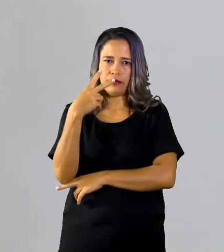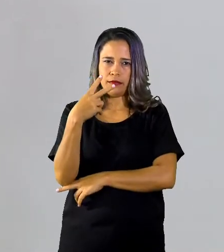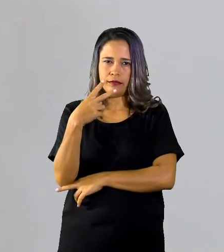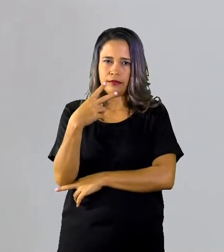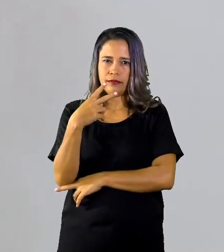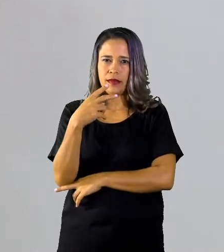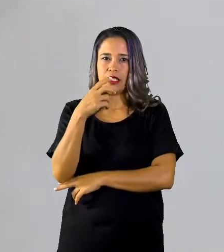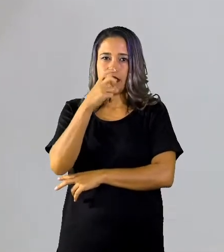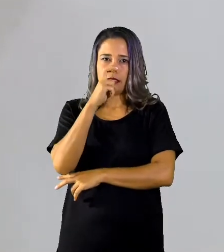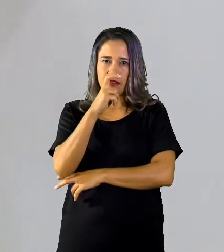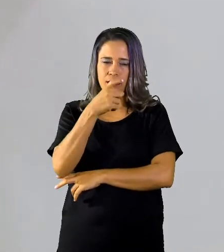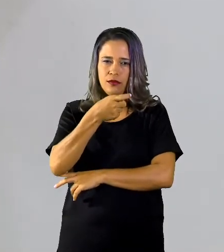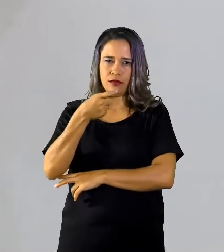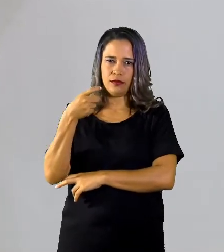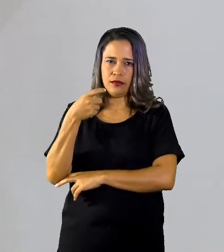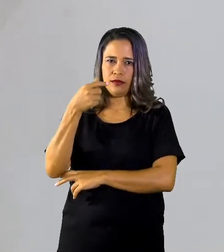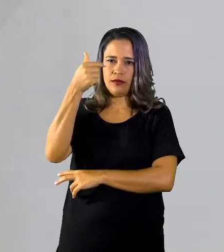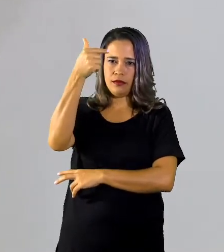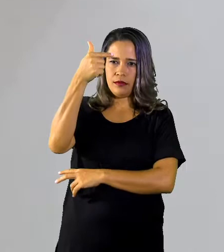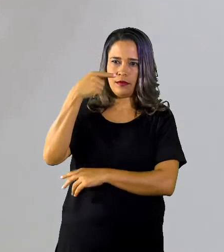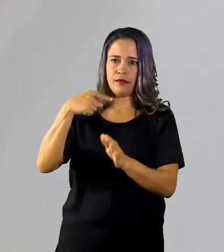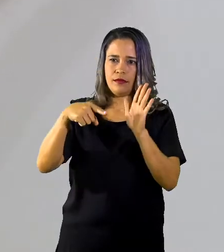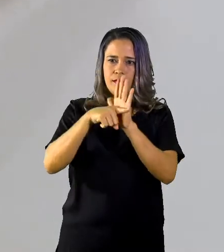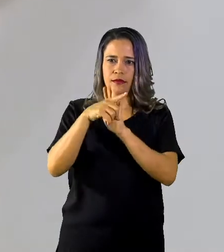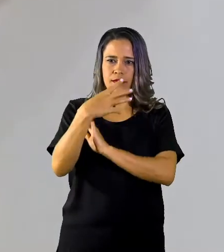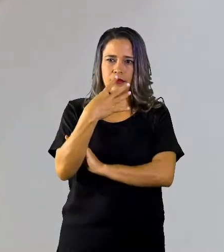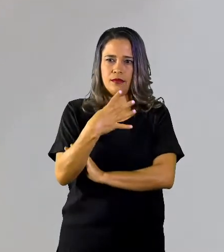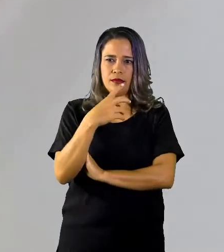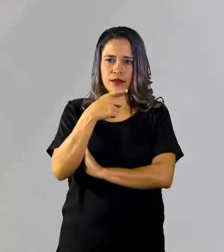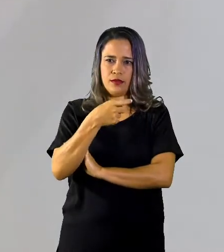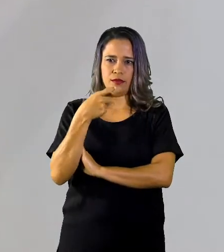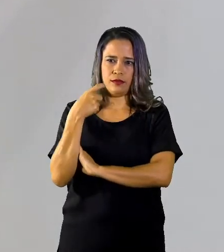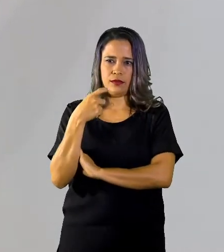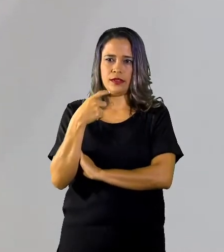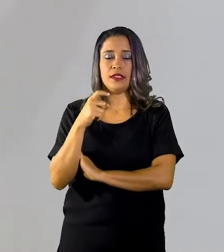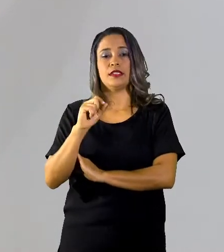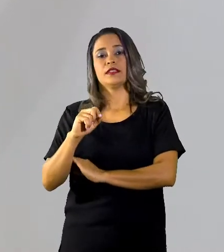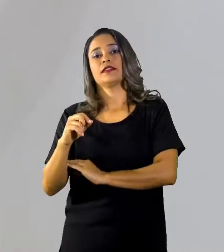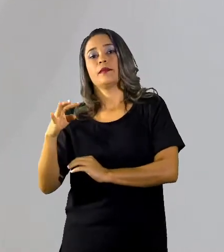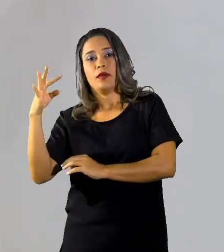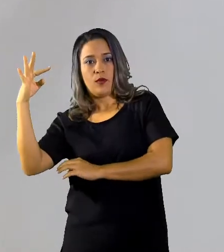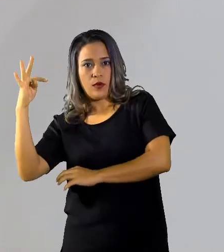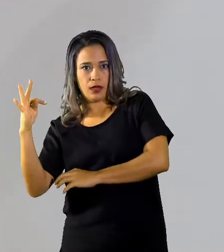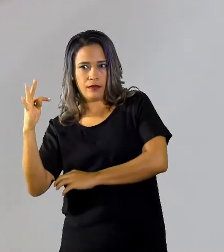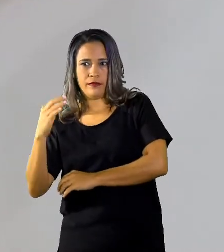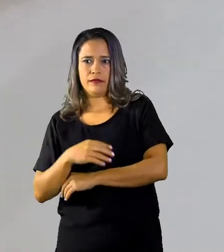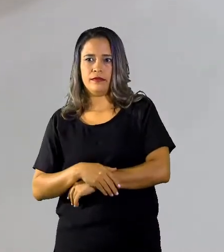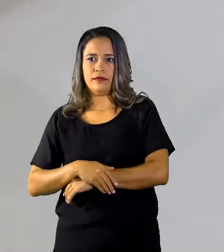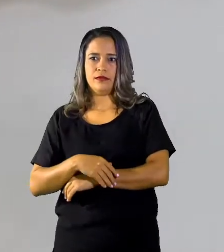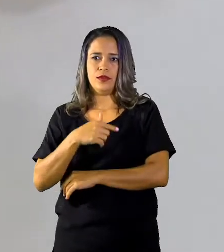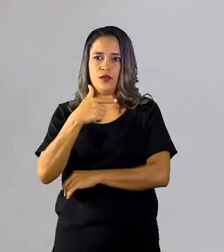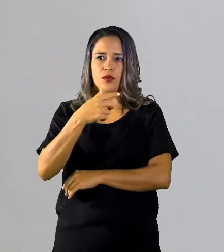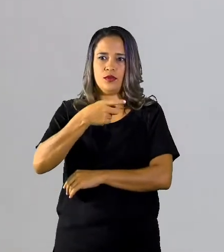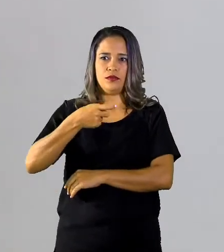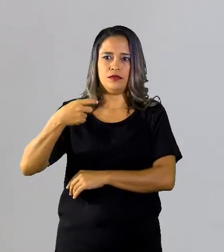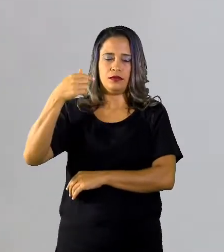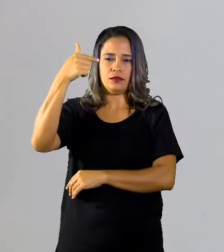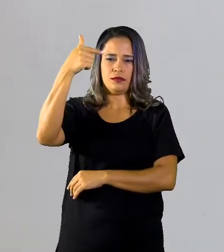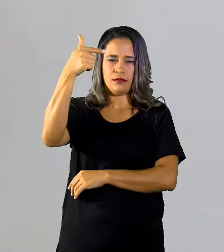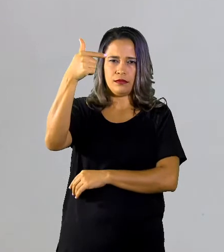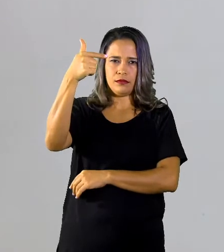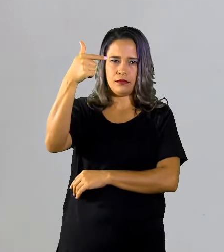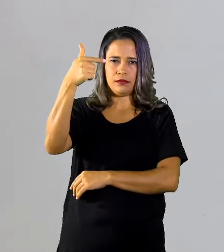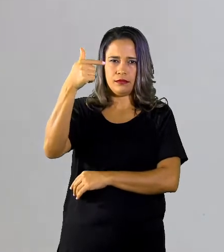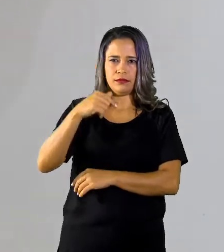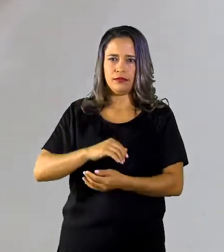5x elevado ao quadrado menos 4x e f menos 2x ao quadrado menos 3x, calcule